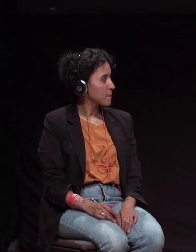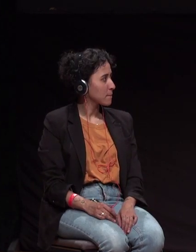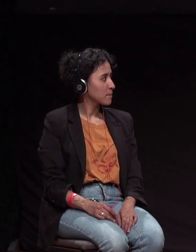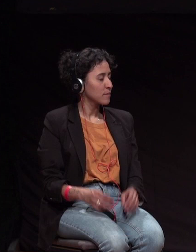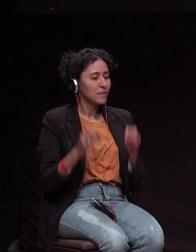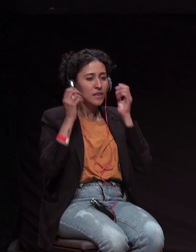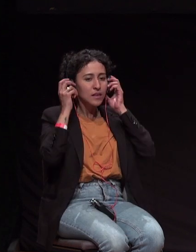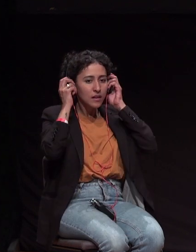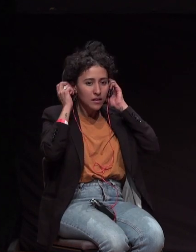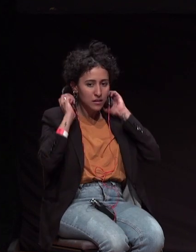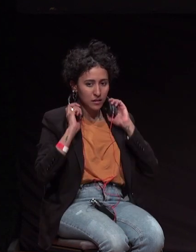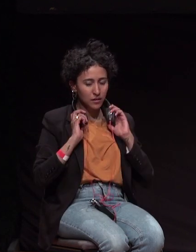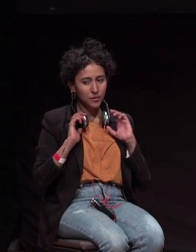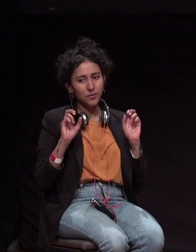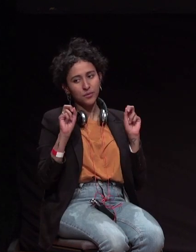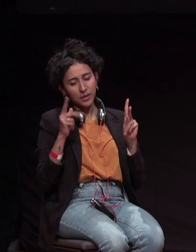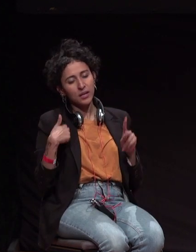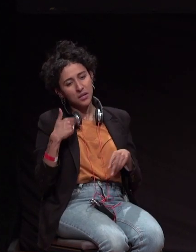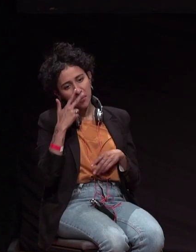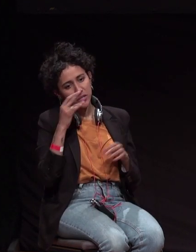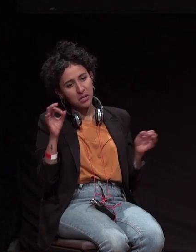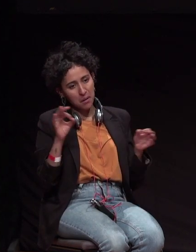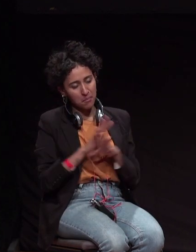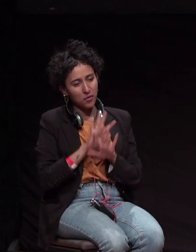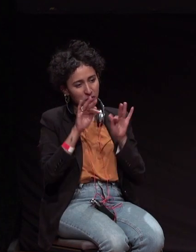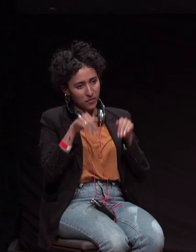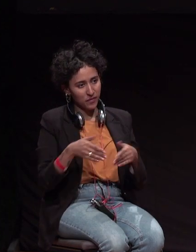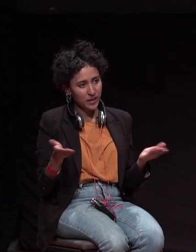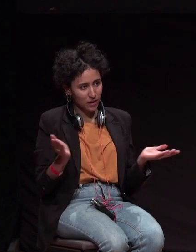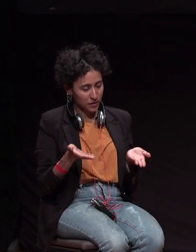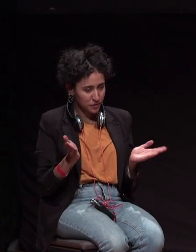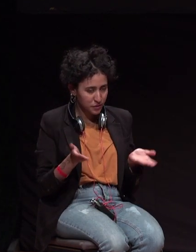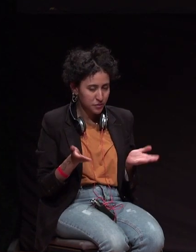muito todo mundo que trabalhou nesse projeto, nesse evento.